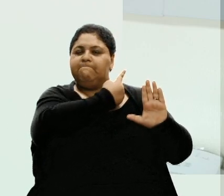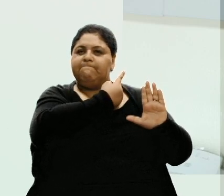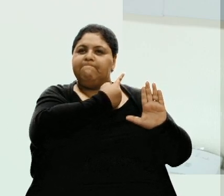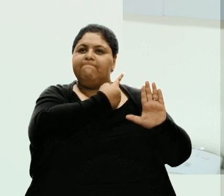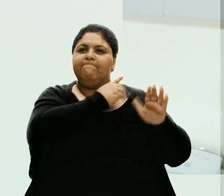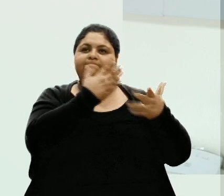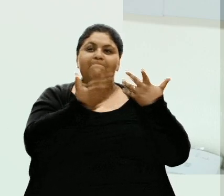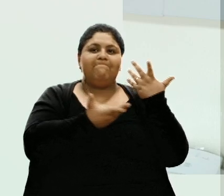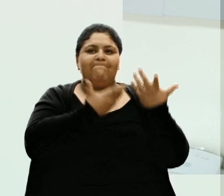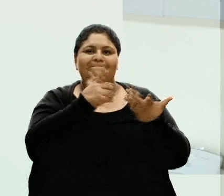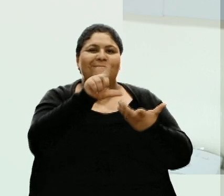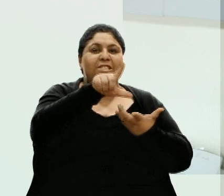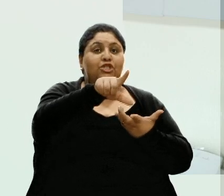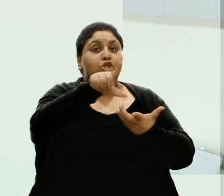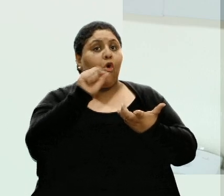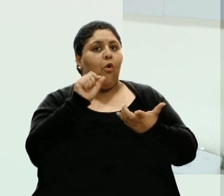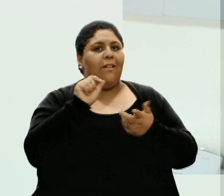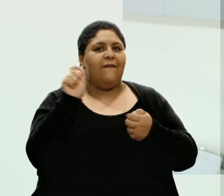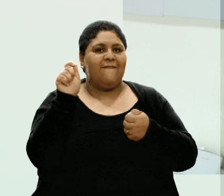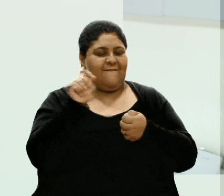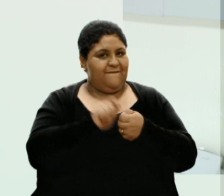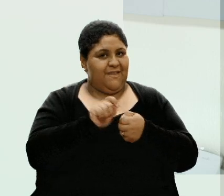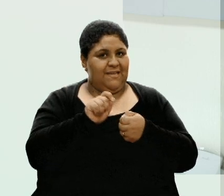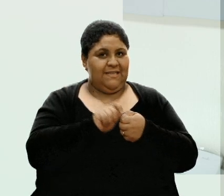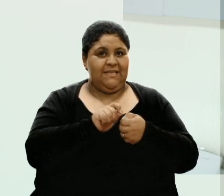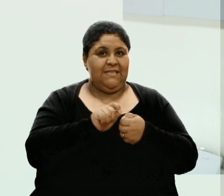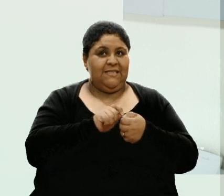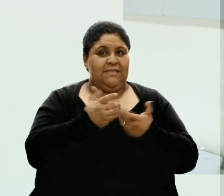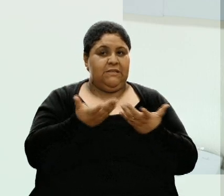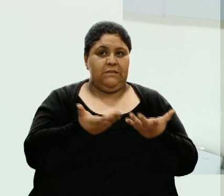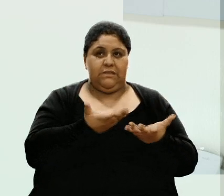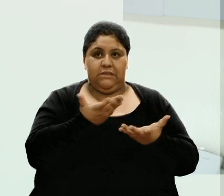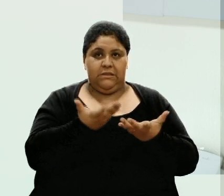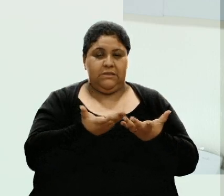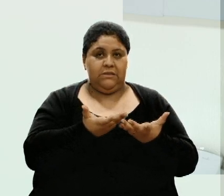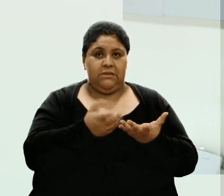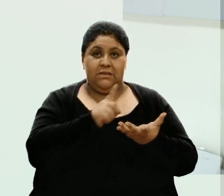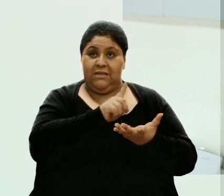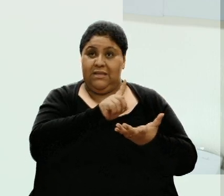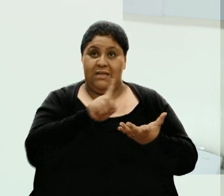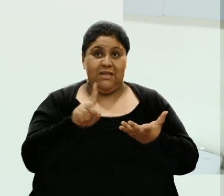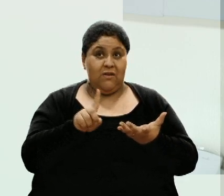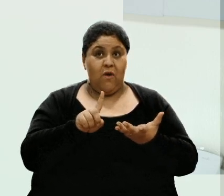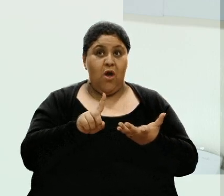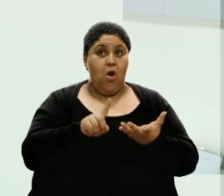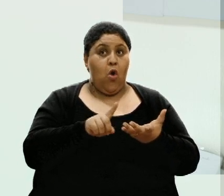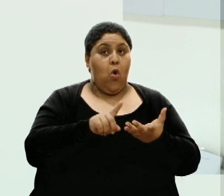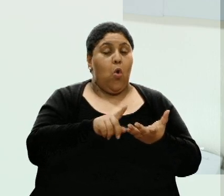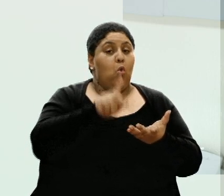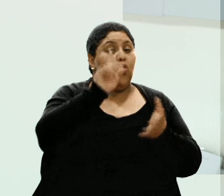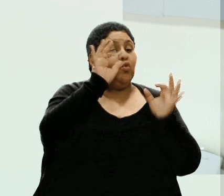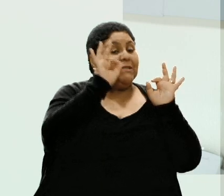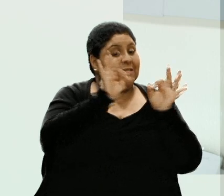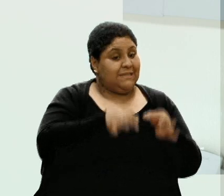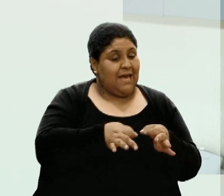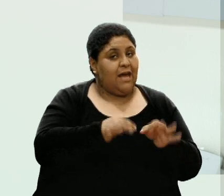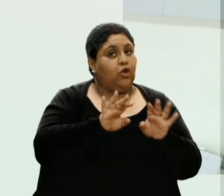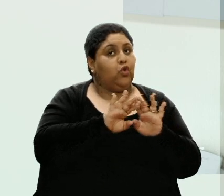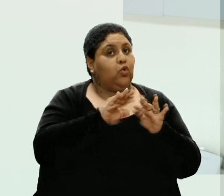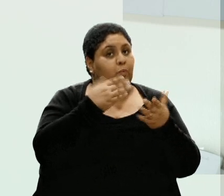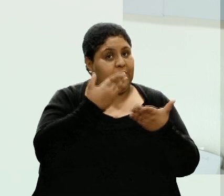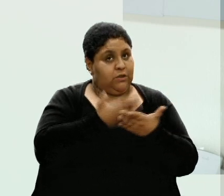alternativa feita de forma, um paliativo, que não é o que deve ser feito numa escola que